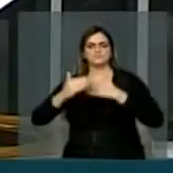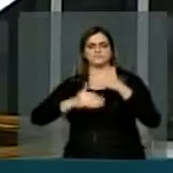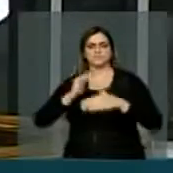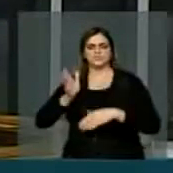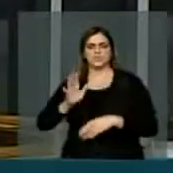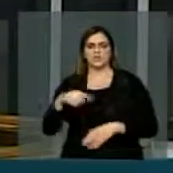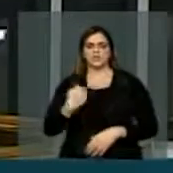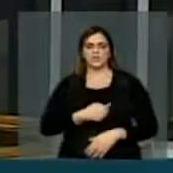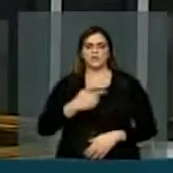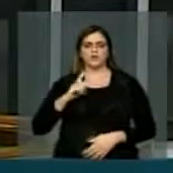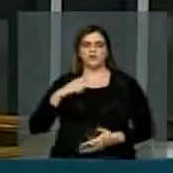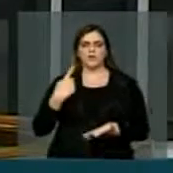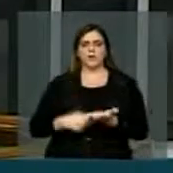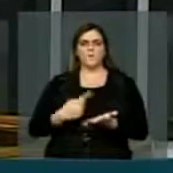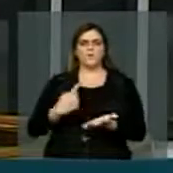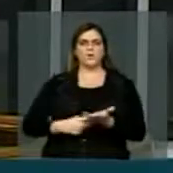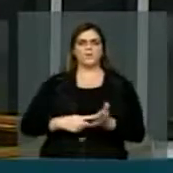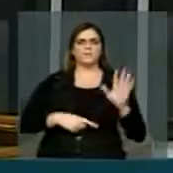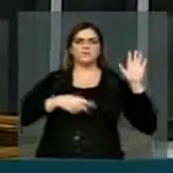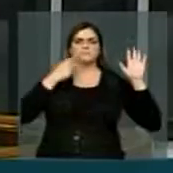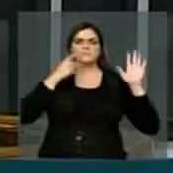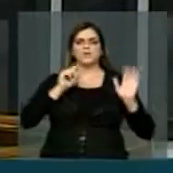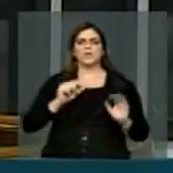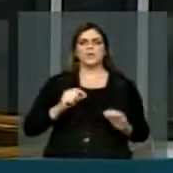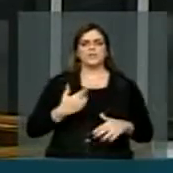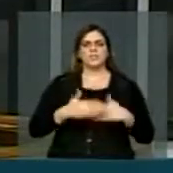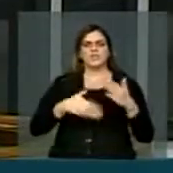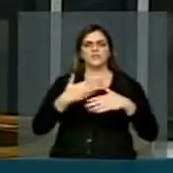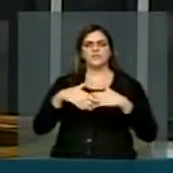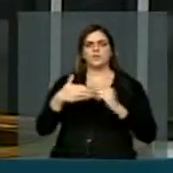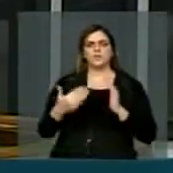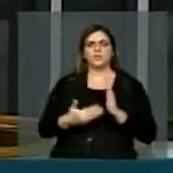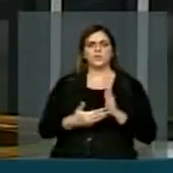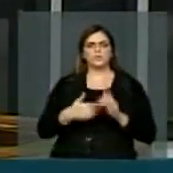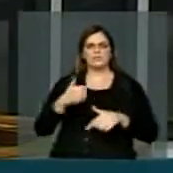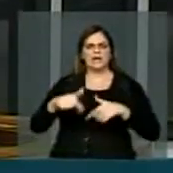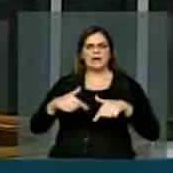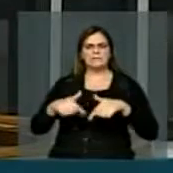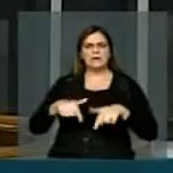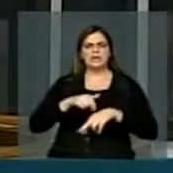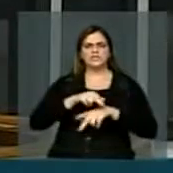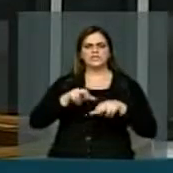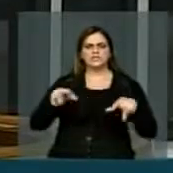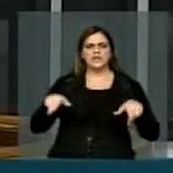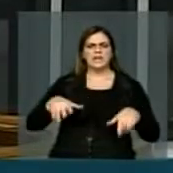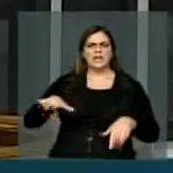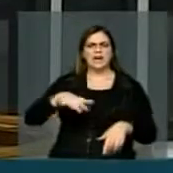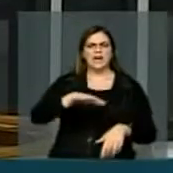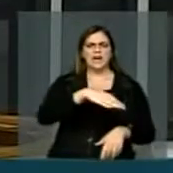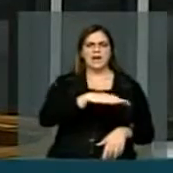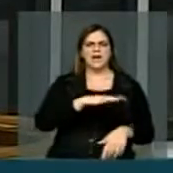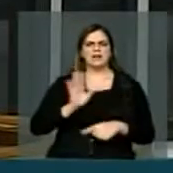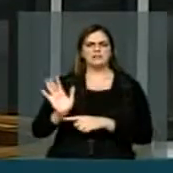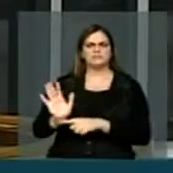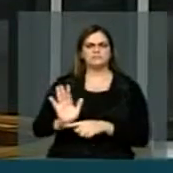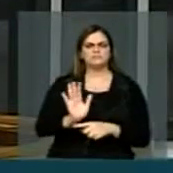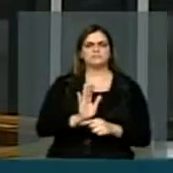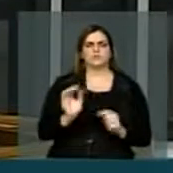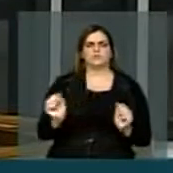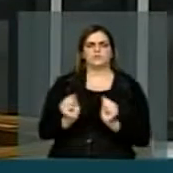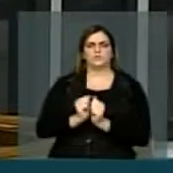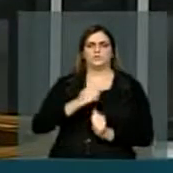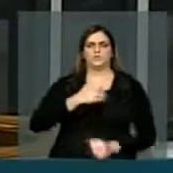Firmamos o compromisso de desenvolvermos ações em diversas áreas de atuação, junto